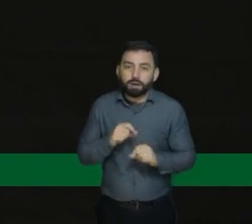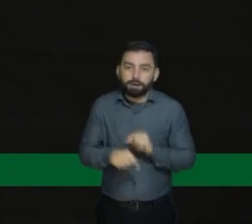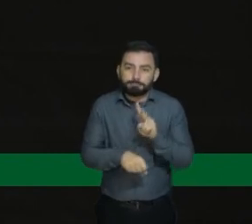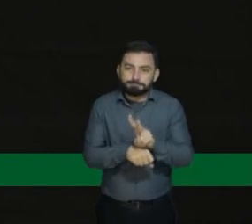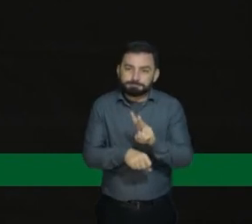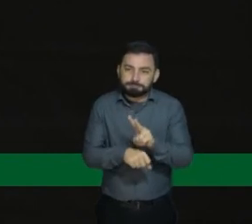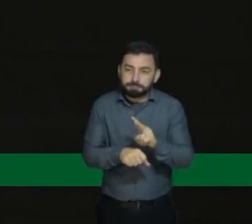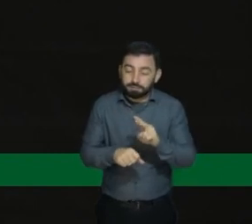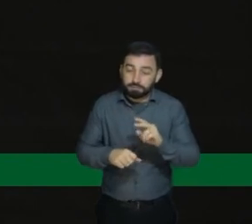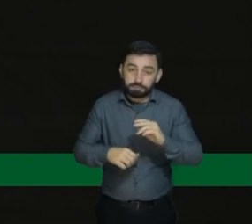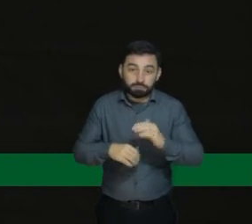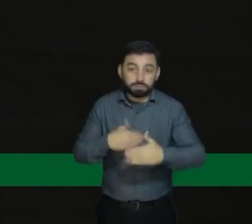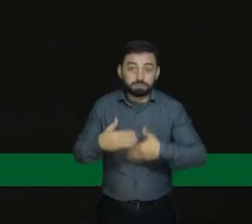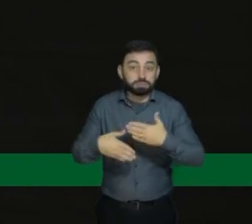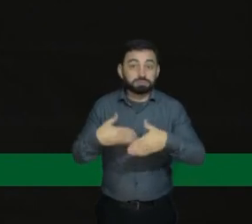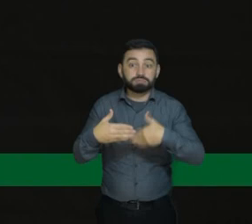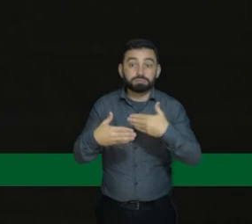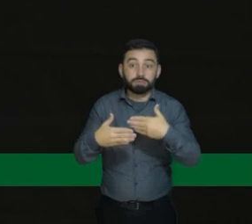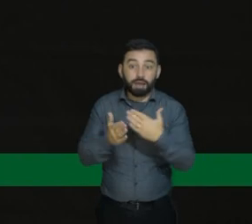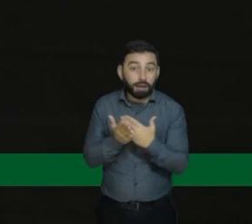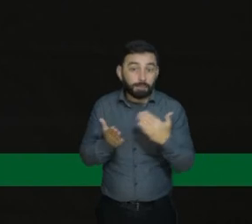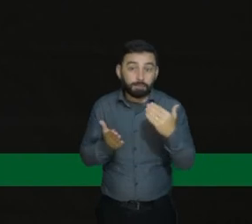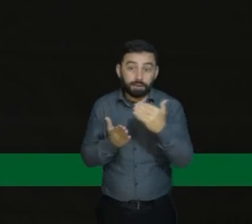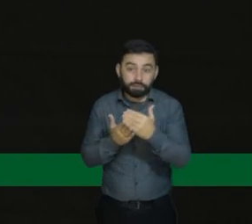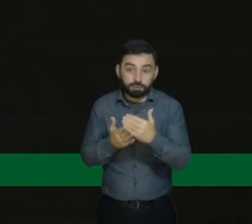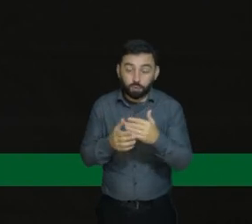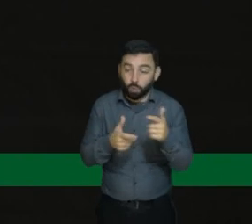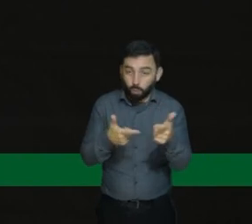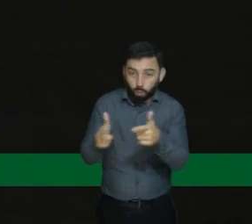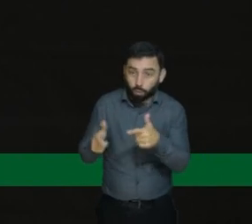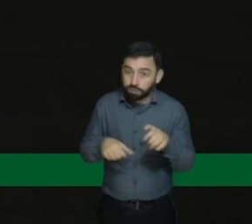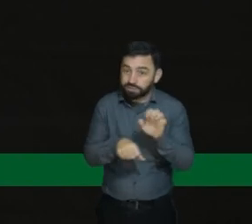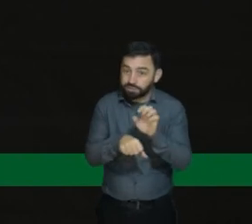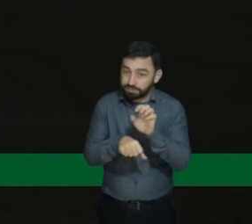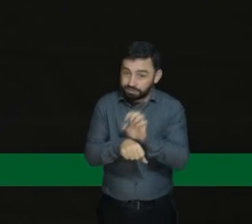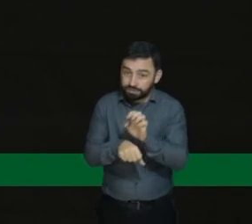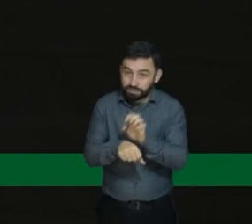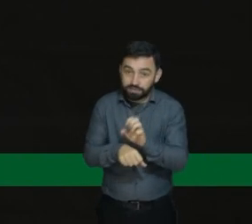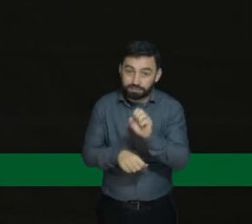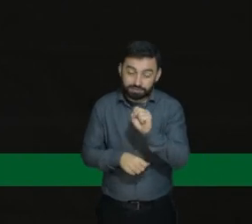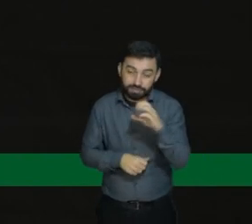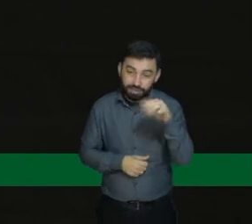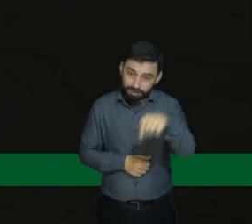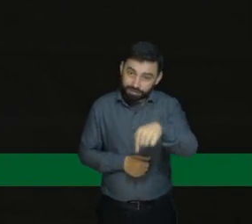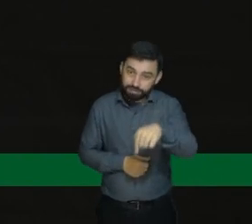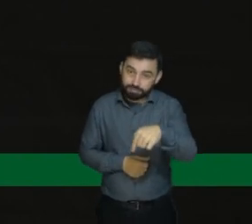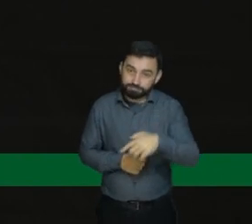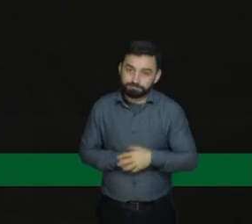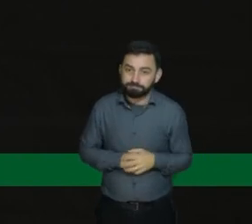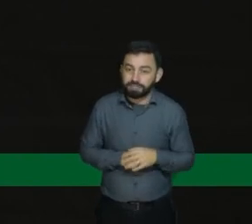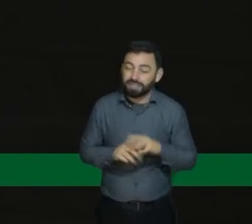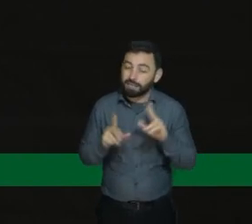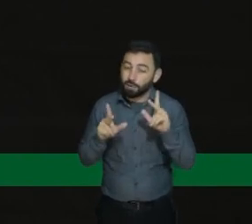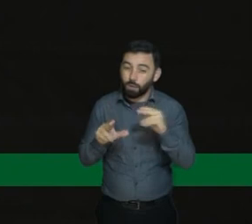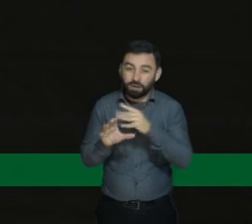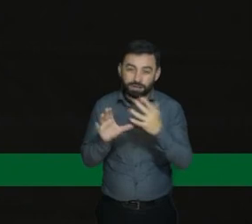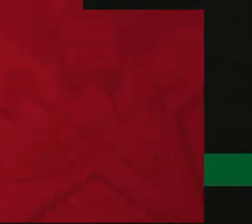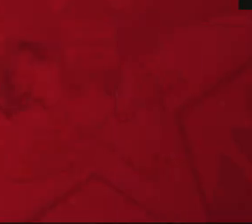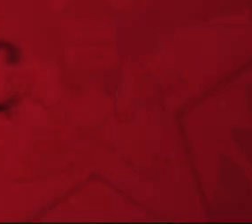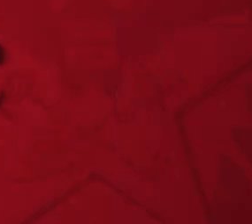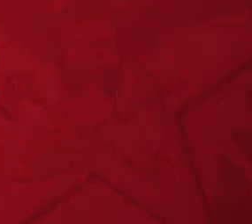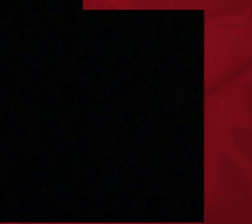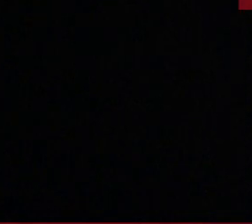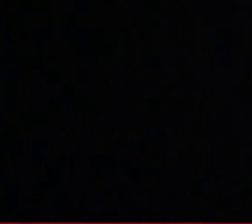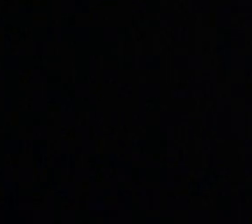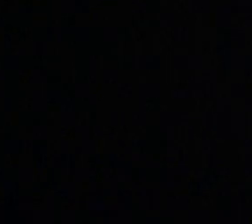de um transbordo natural para as demais cidades do Estado de Santa Catarina com essas características positivas que o Estado